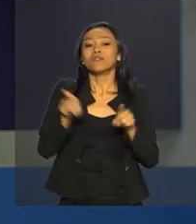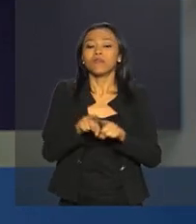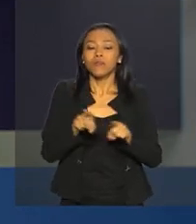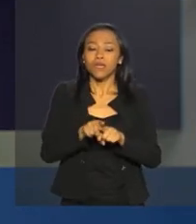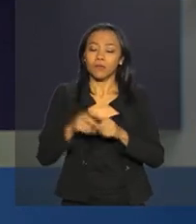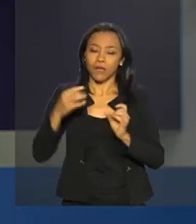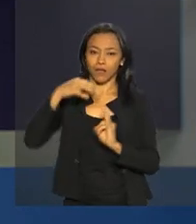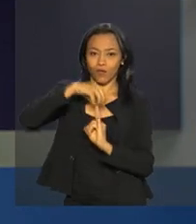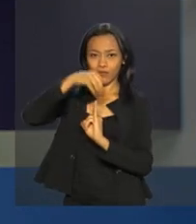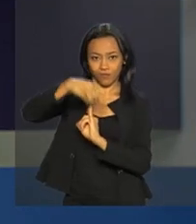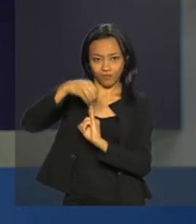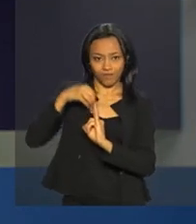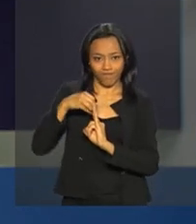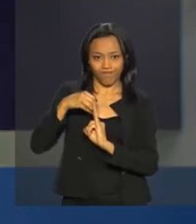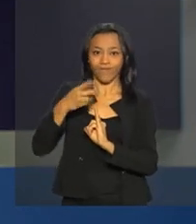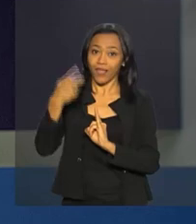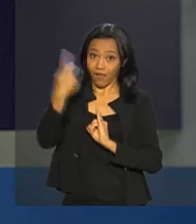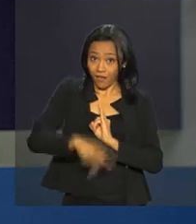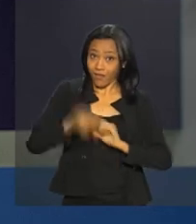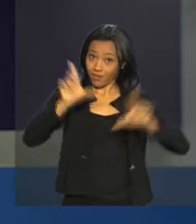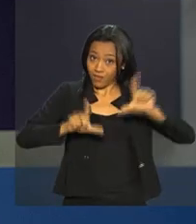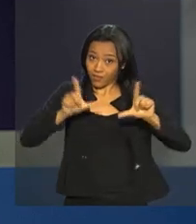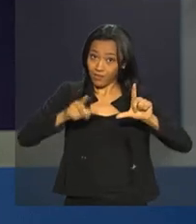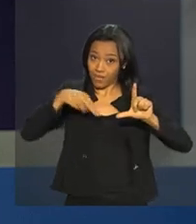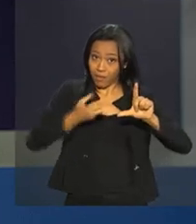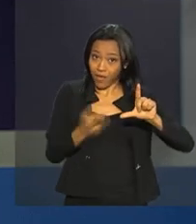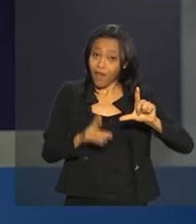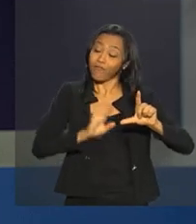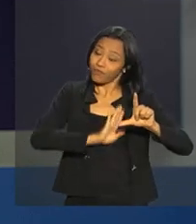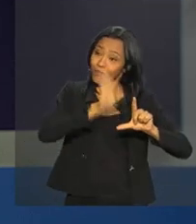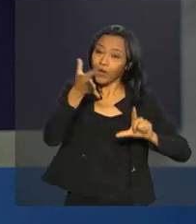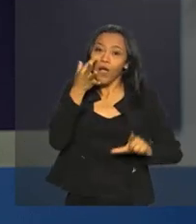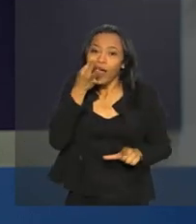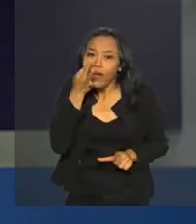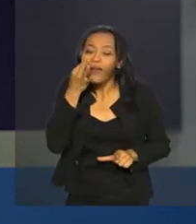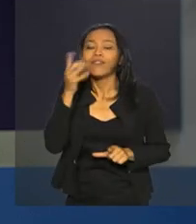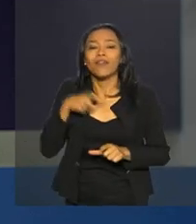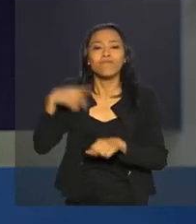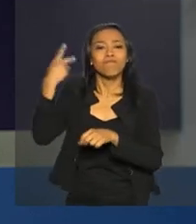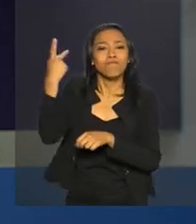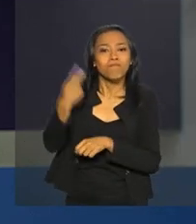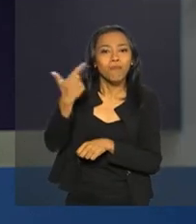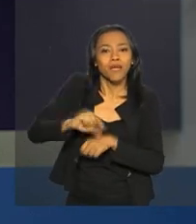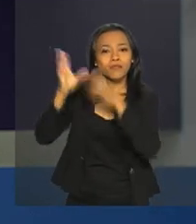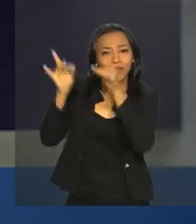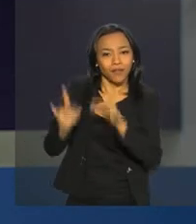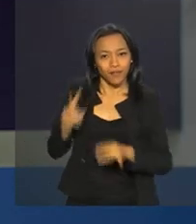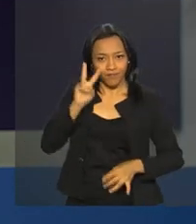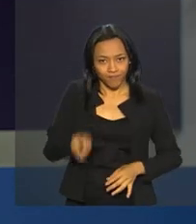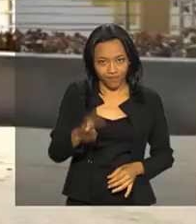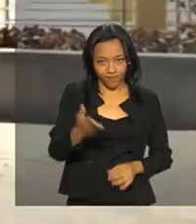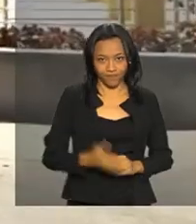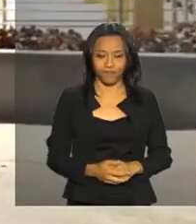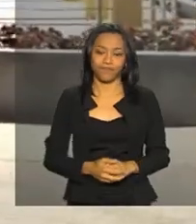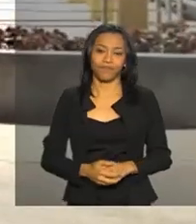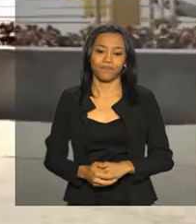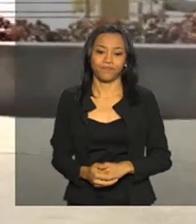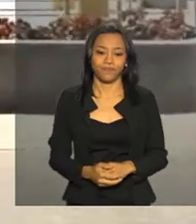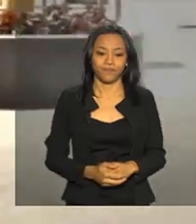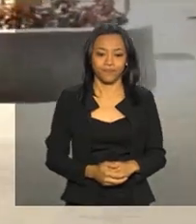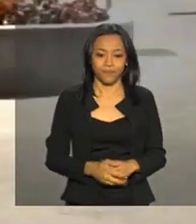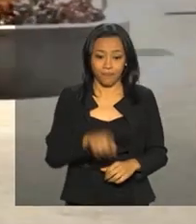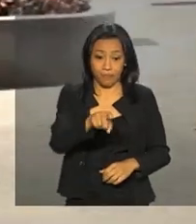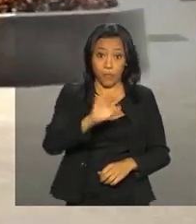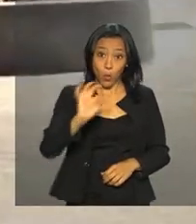Oswaldo Cruz. A equipe da TV NBR está lá e o repórter João Pedro Neto traz mais detalhes para a gente.